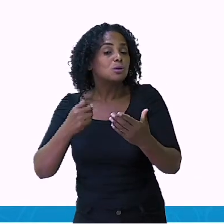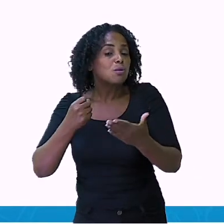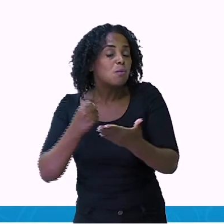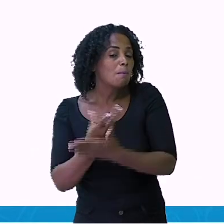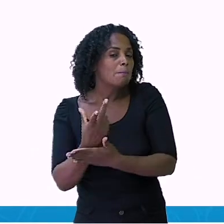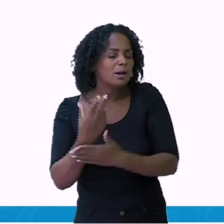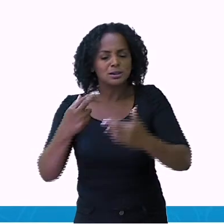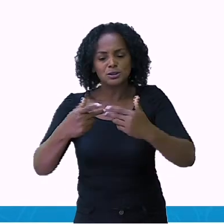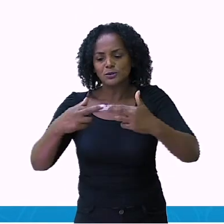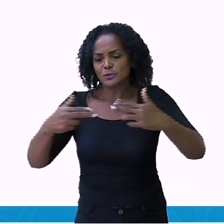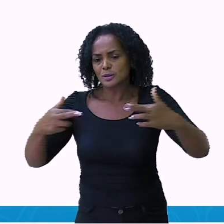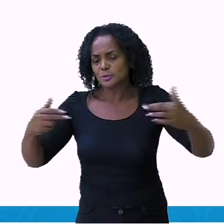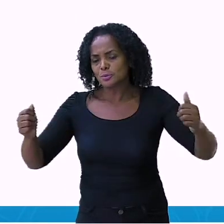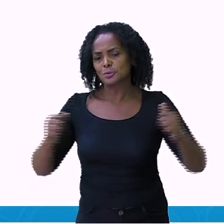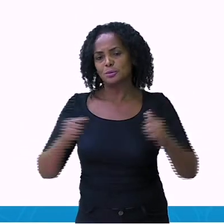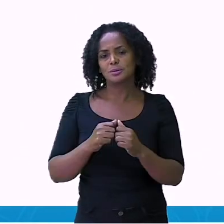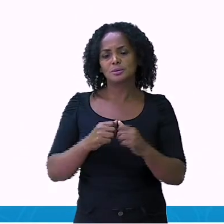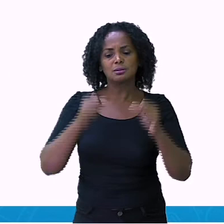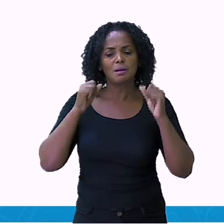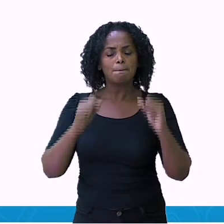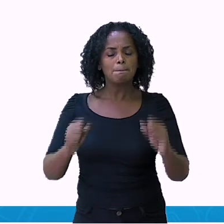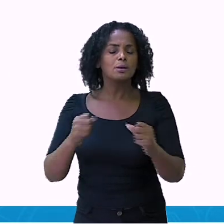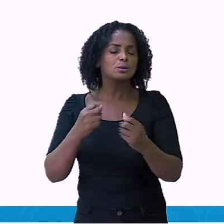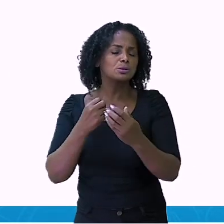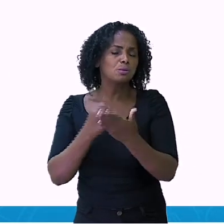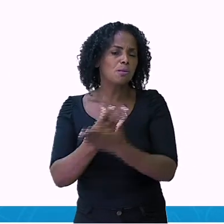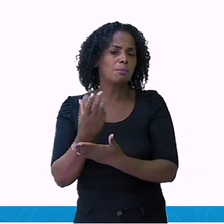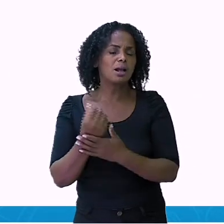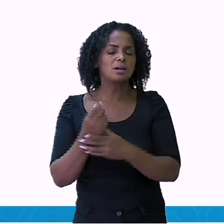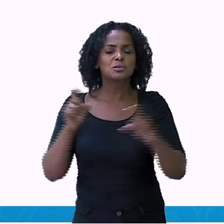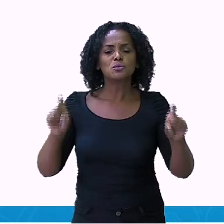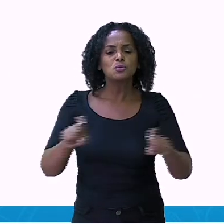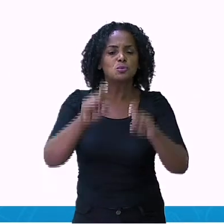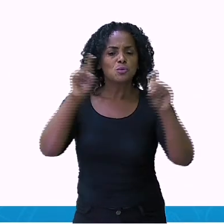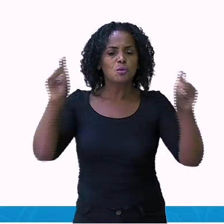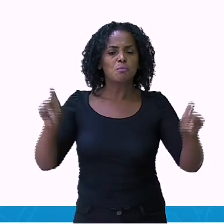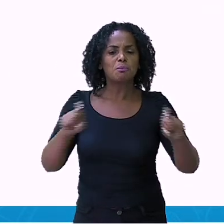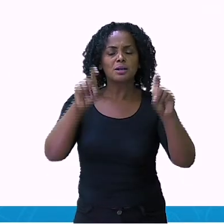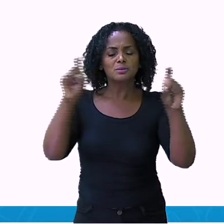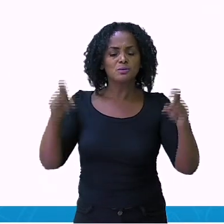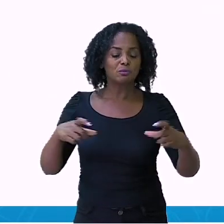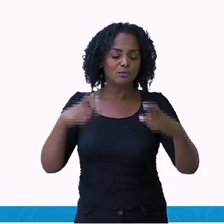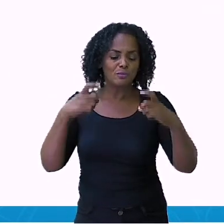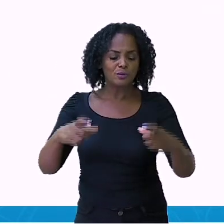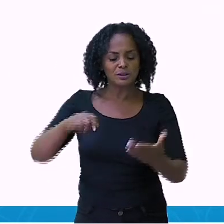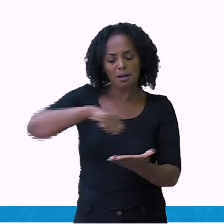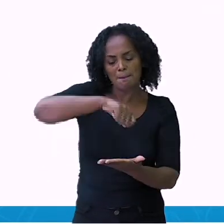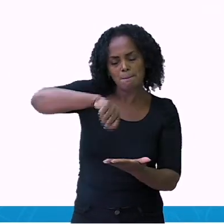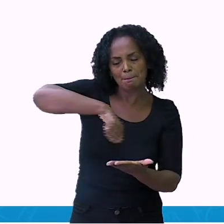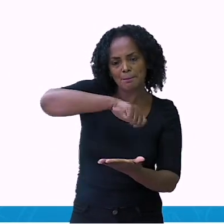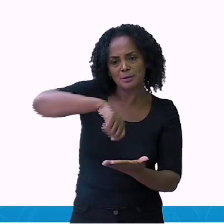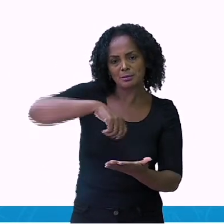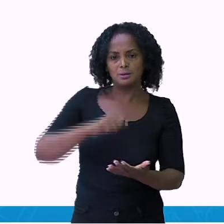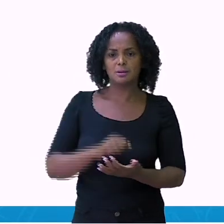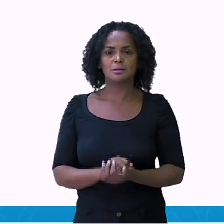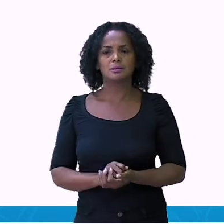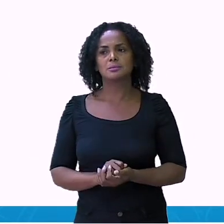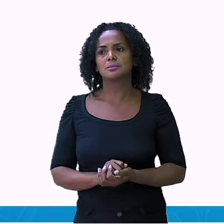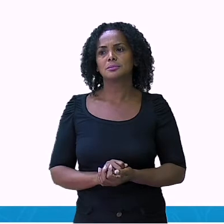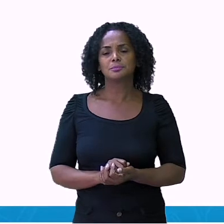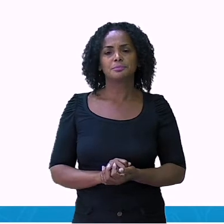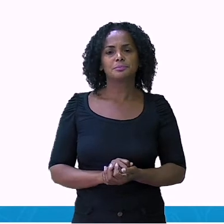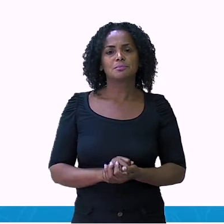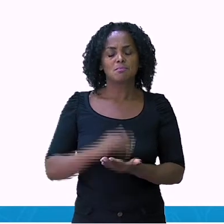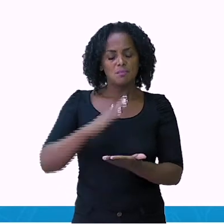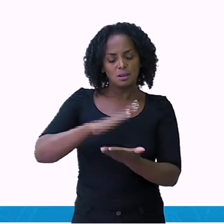Olha só, então você pode encontrar computador, vasilhas, né, panelas,